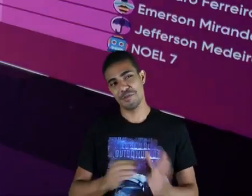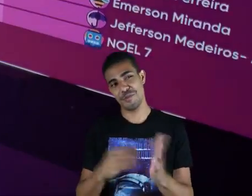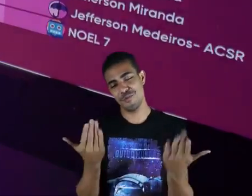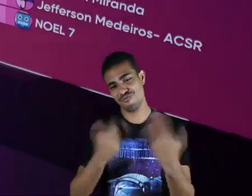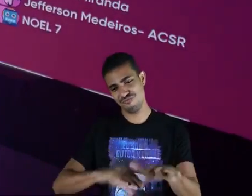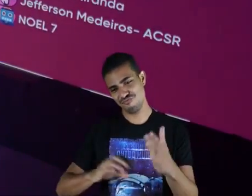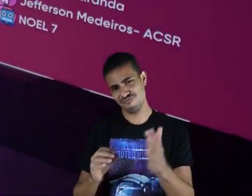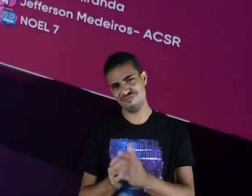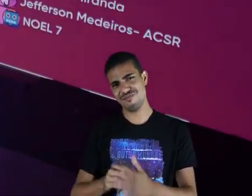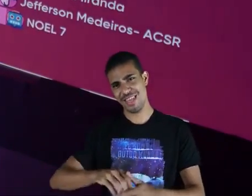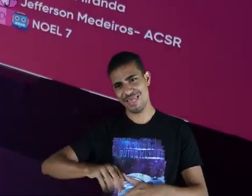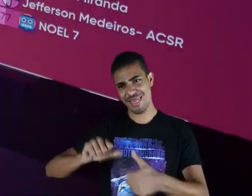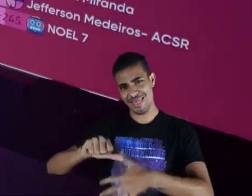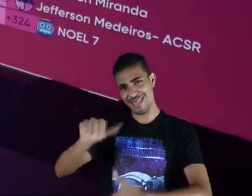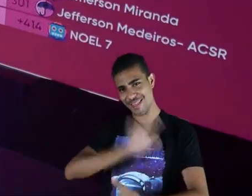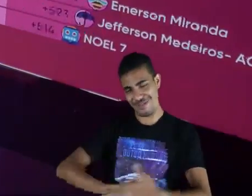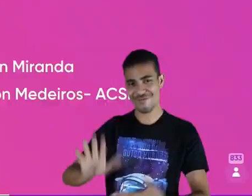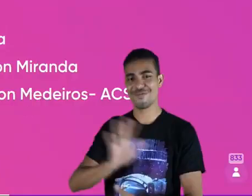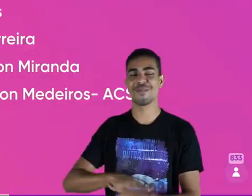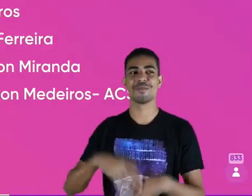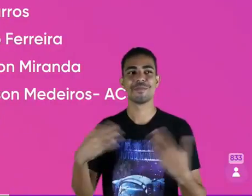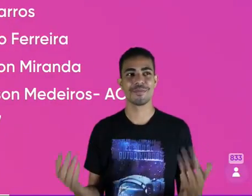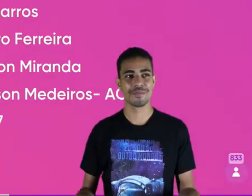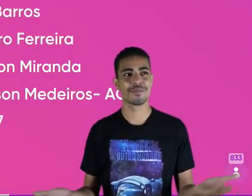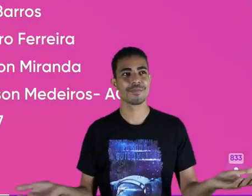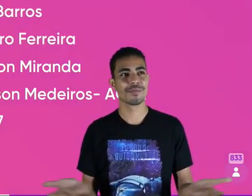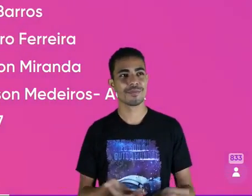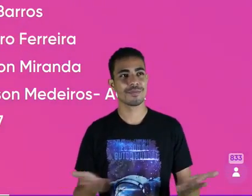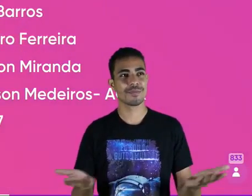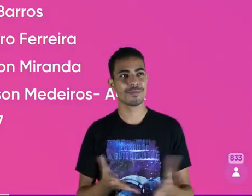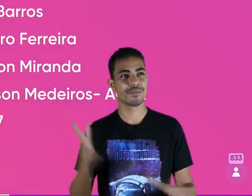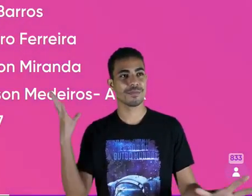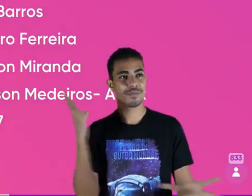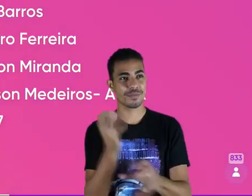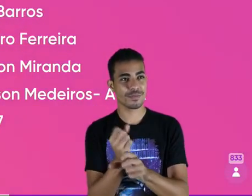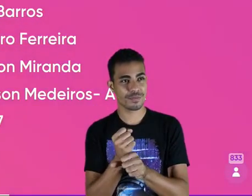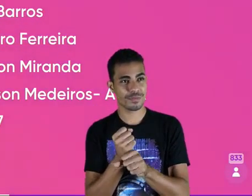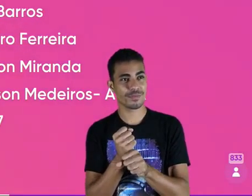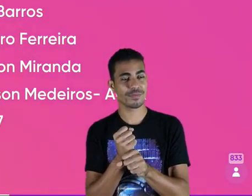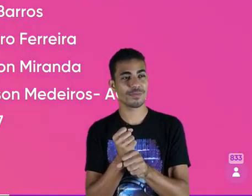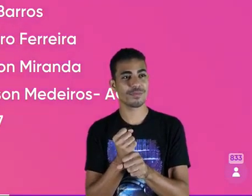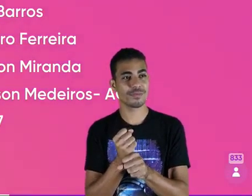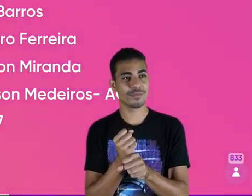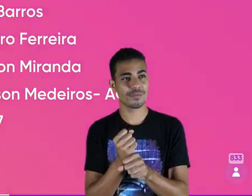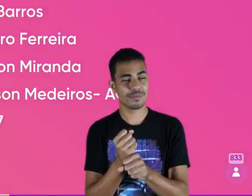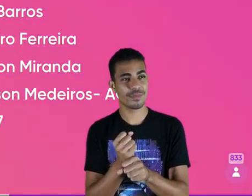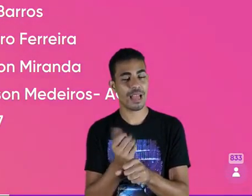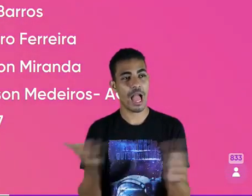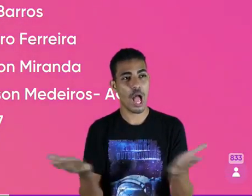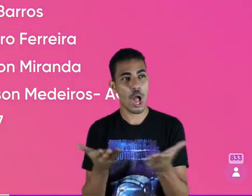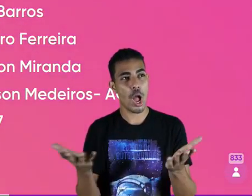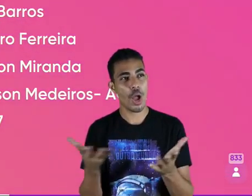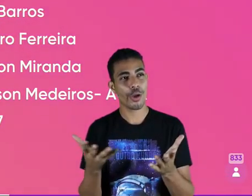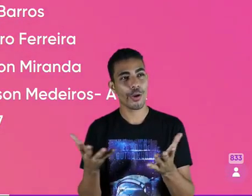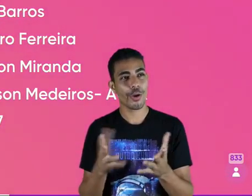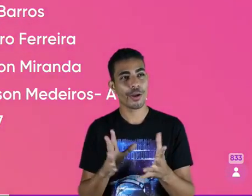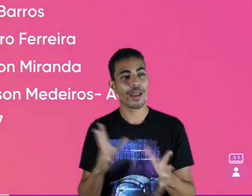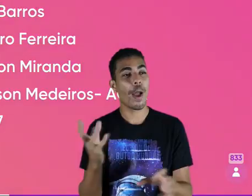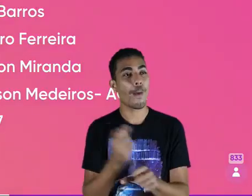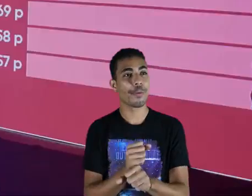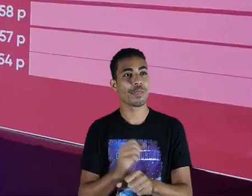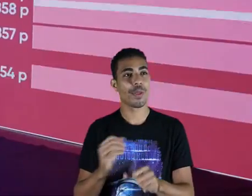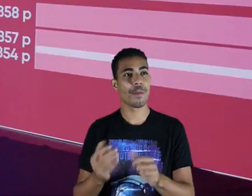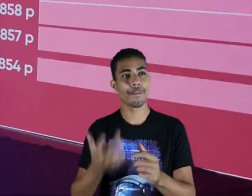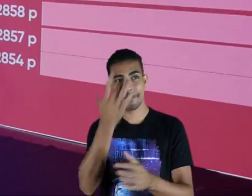da divisão sul-americana. E vamos para a somatória dos pontos para ver quem é que está na frente. Olha